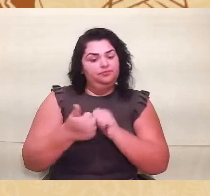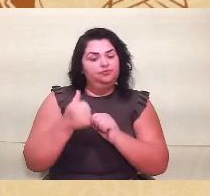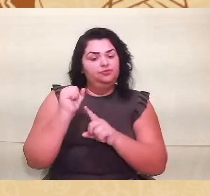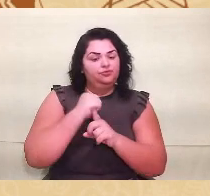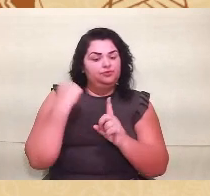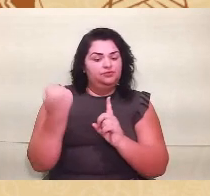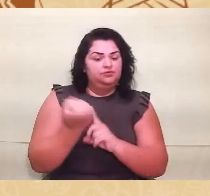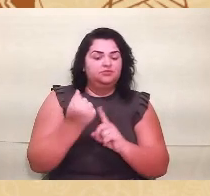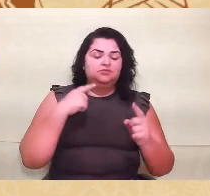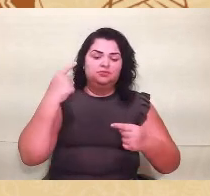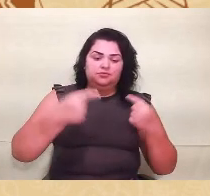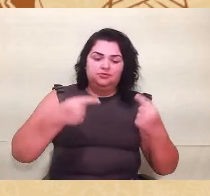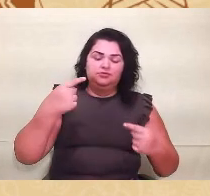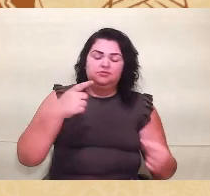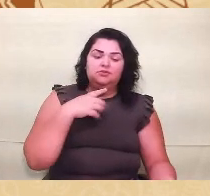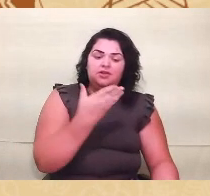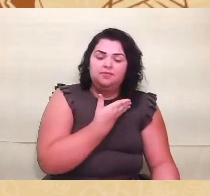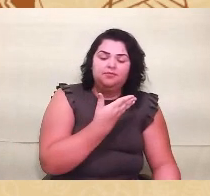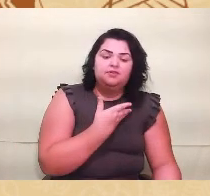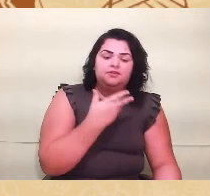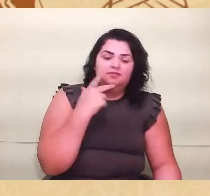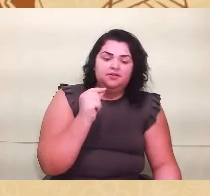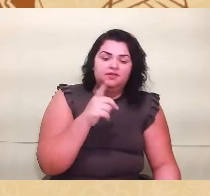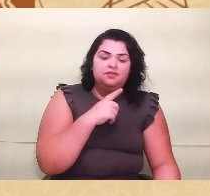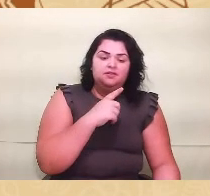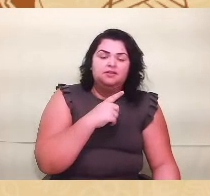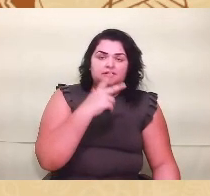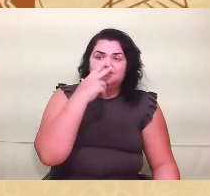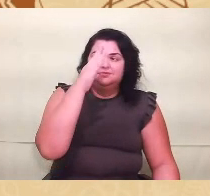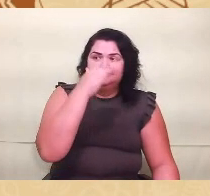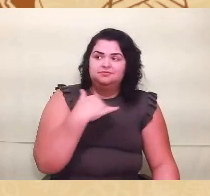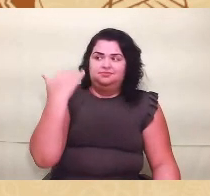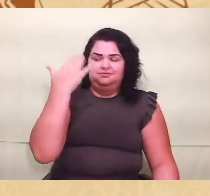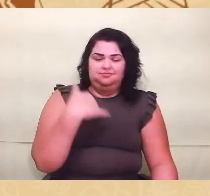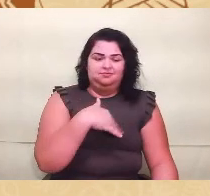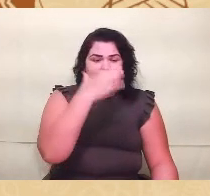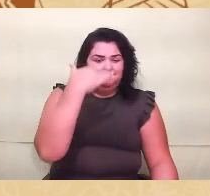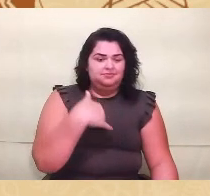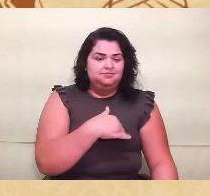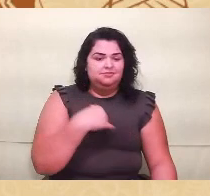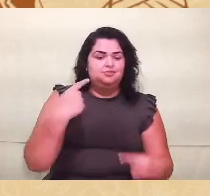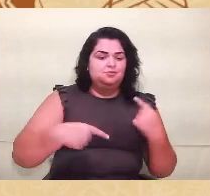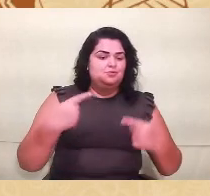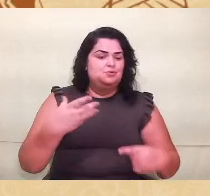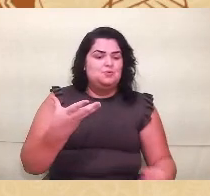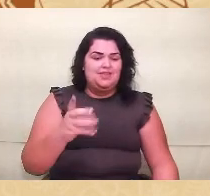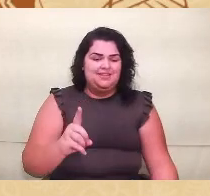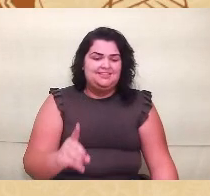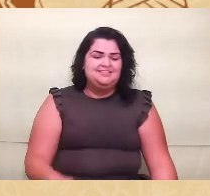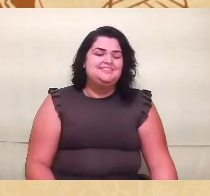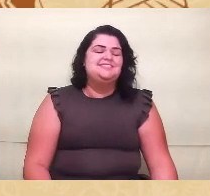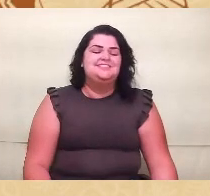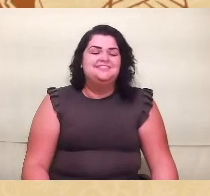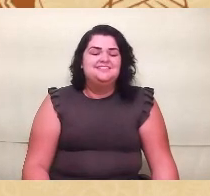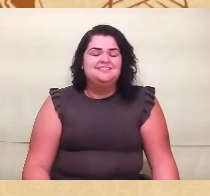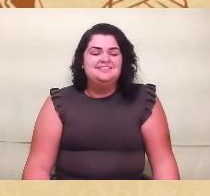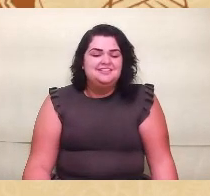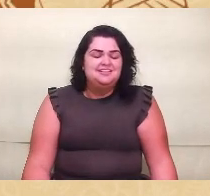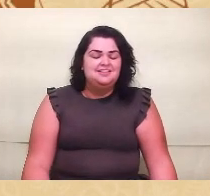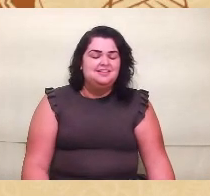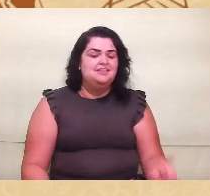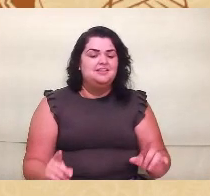tem algumas colegas que ficam se benzendo aí, porque não querem fazer política. Então, mas é isso, a gente não